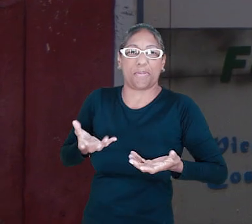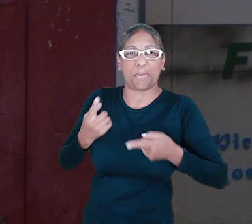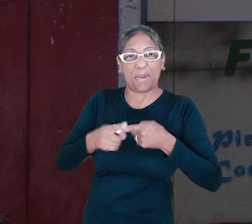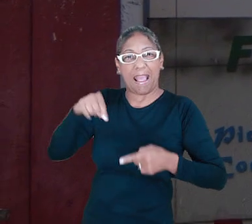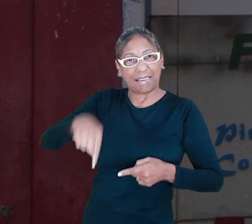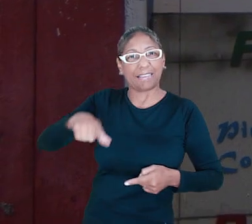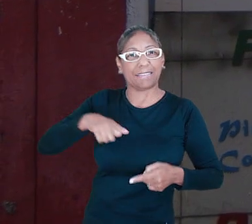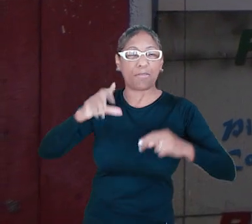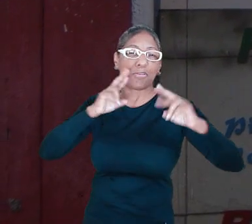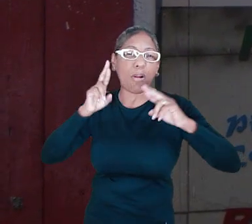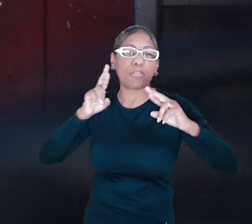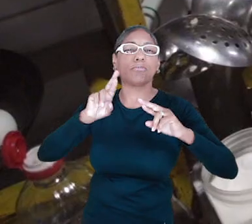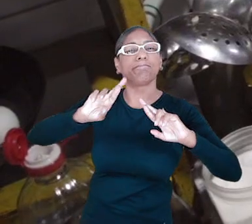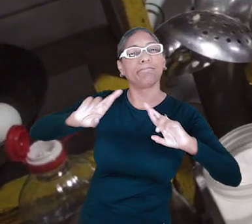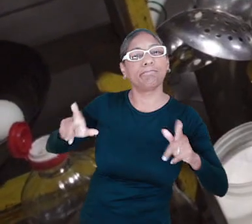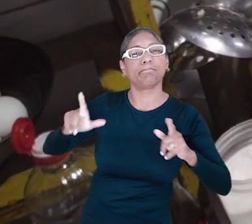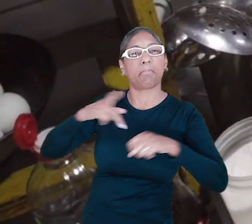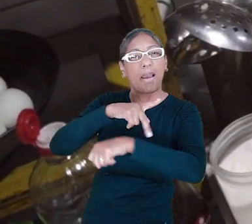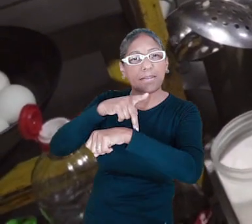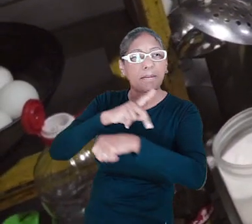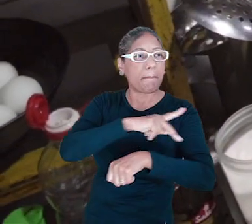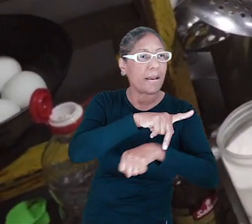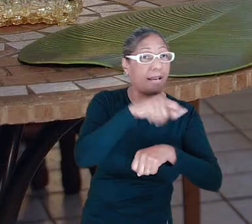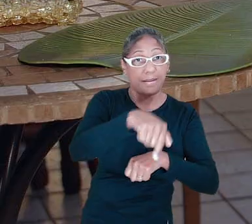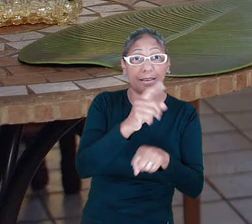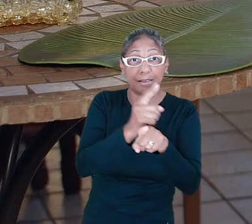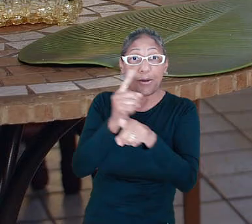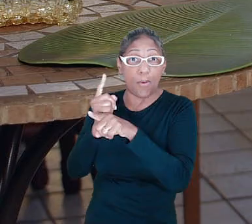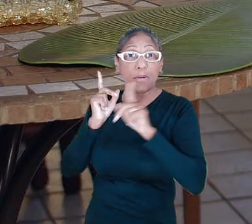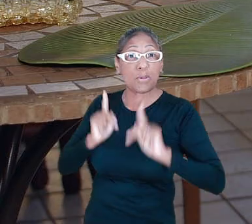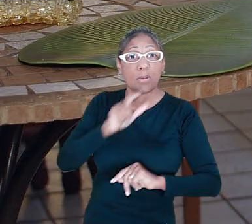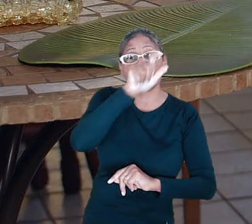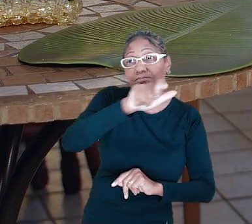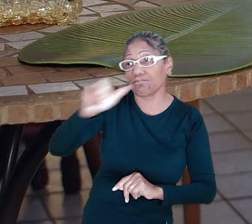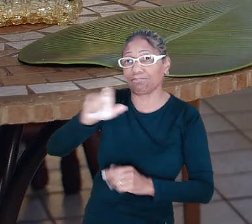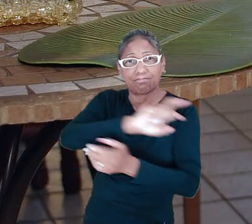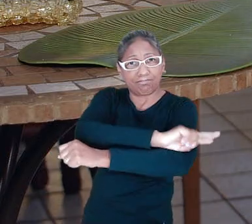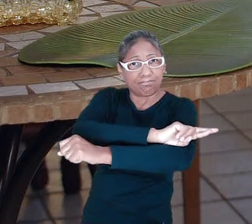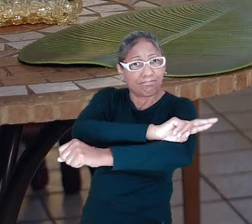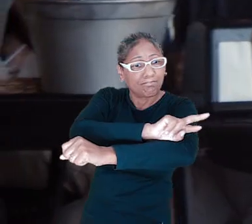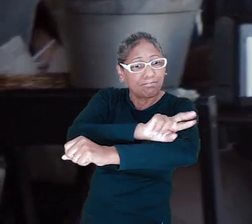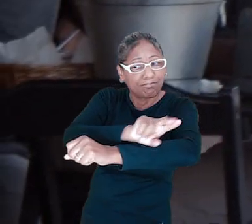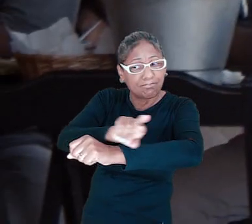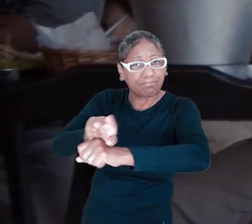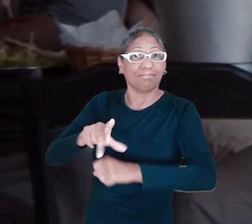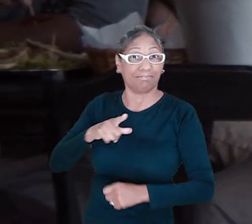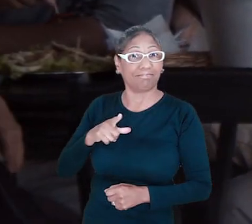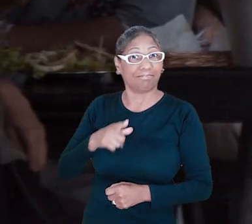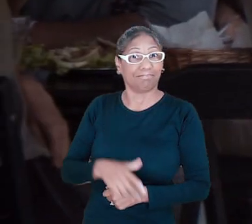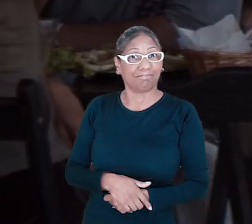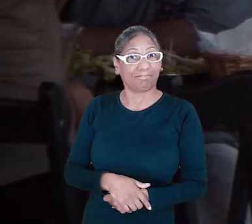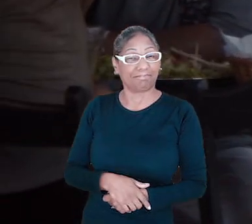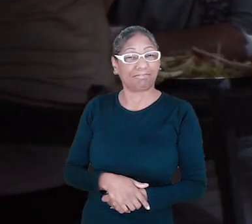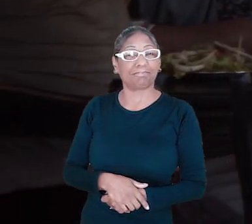falar, olha, aqui tem um restaurante de tal etnia, você encontra pessoas de diversas etnias.